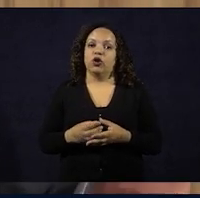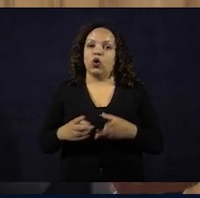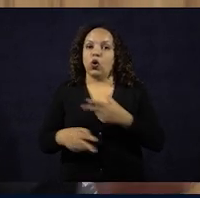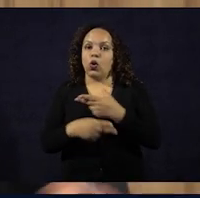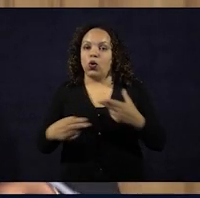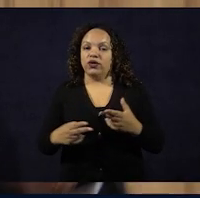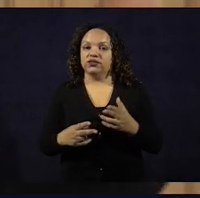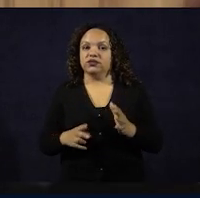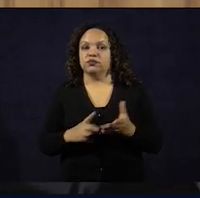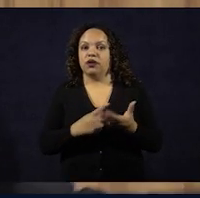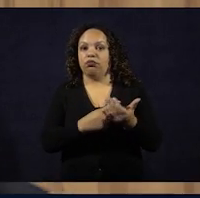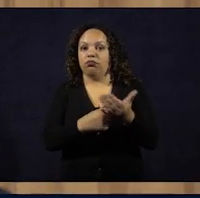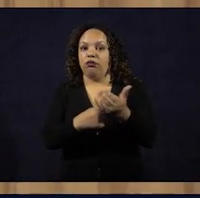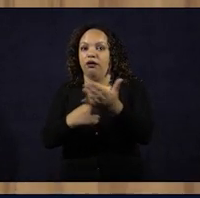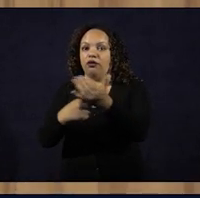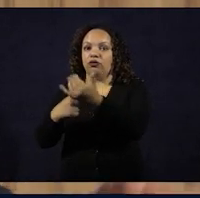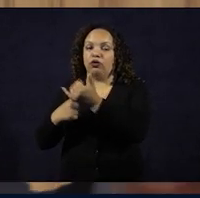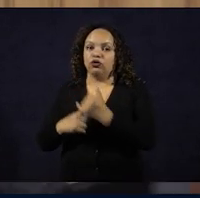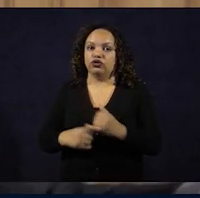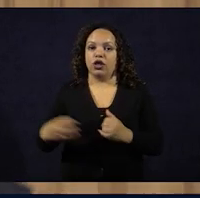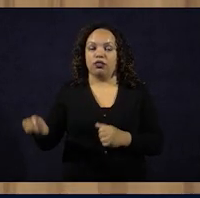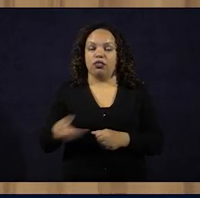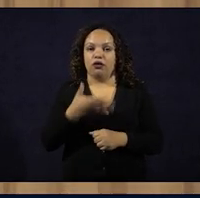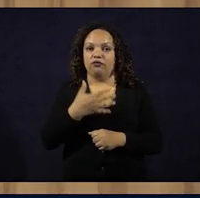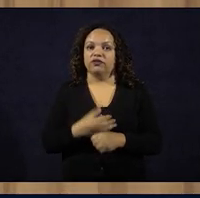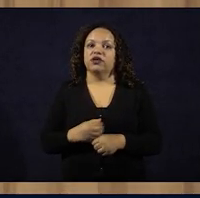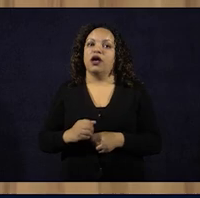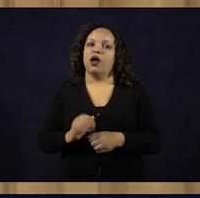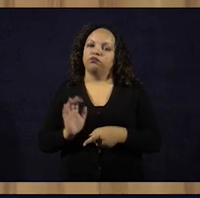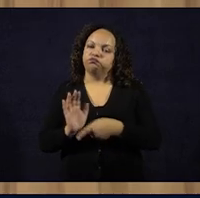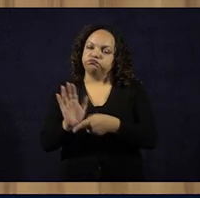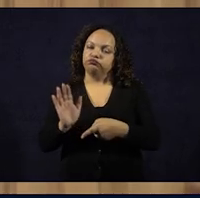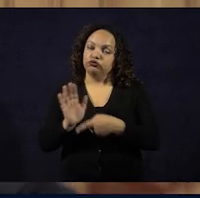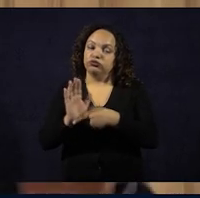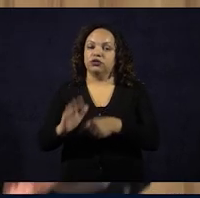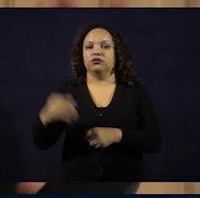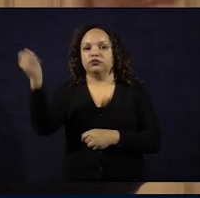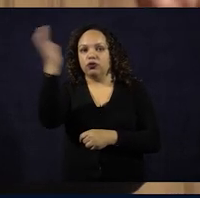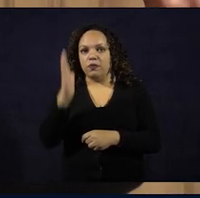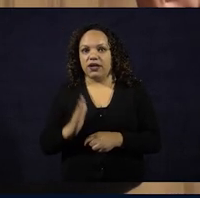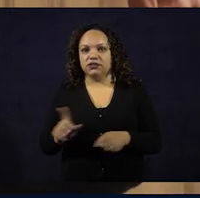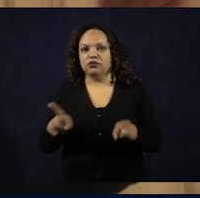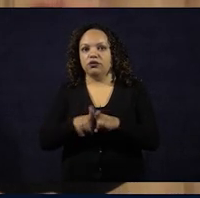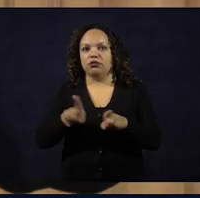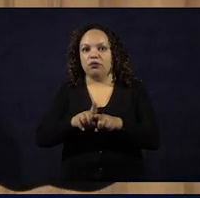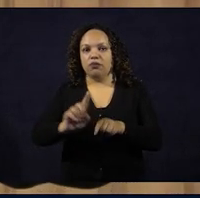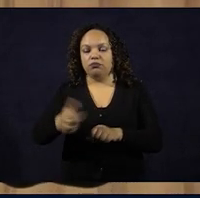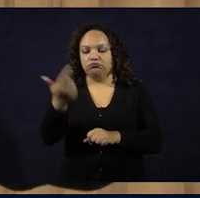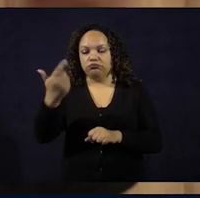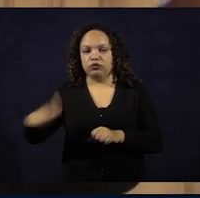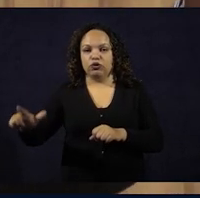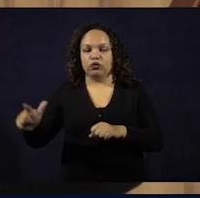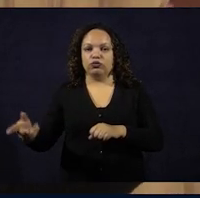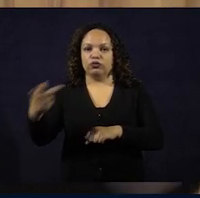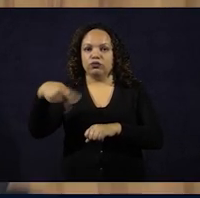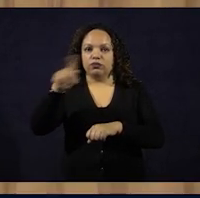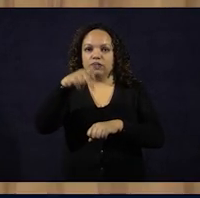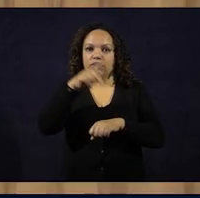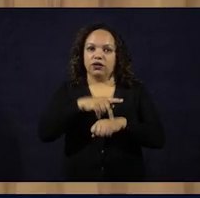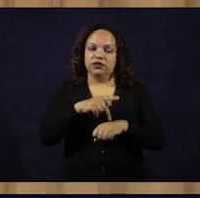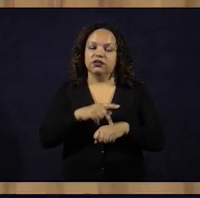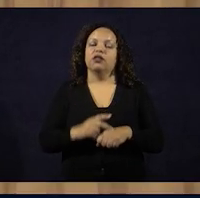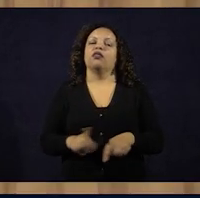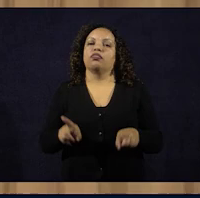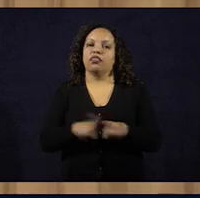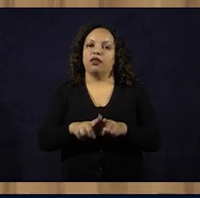se viabilizar então a gente tá ajudando da escalas aqui no Brasil fora do Brasil Aí uma outra parte nós estamos Fizemos um acordo com